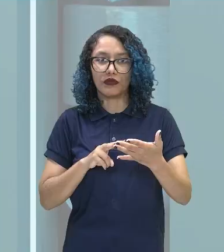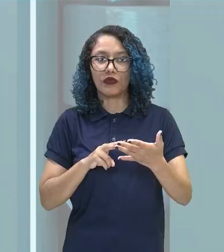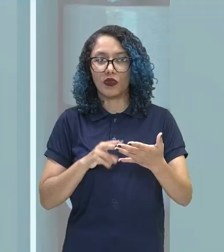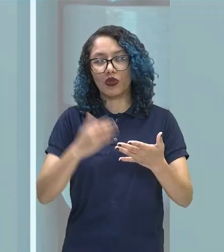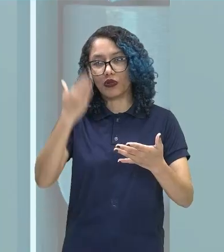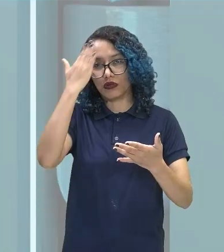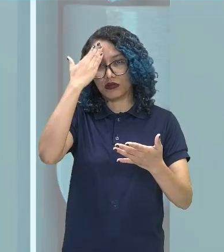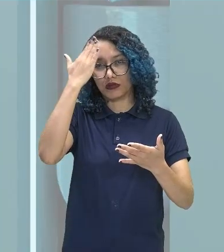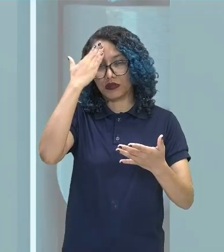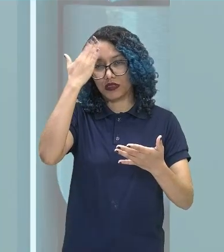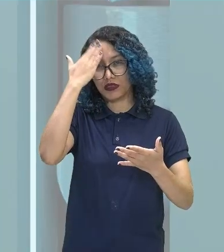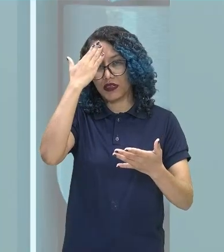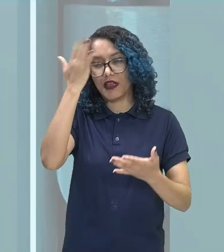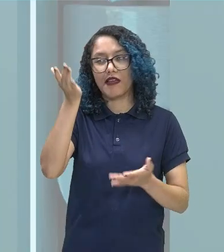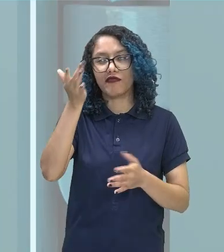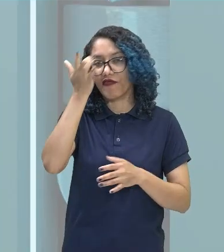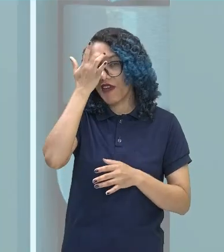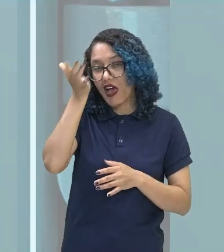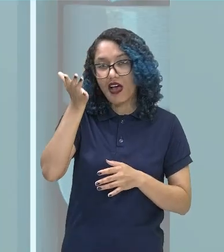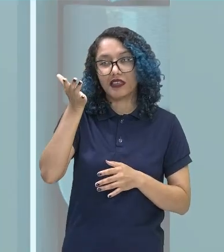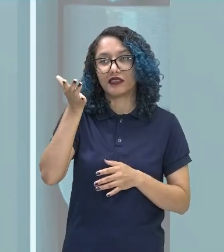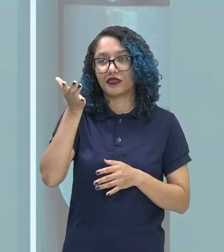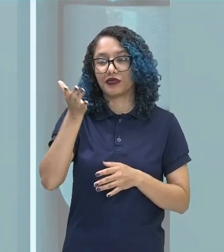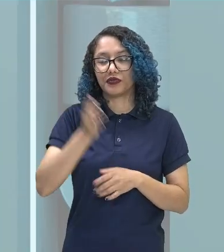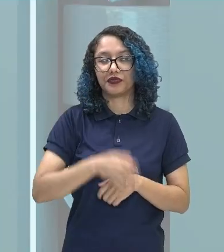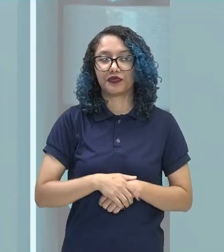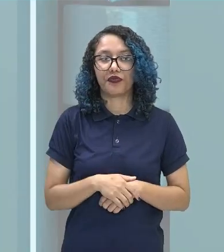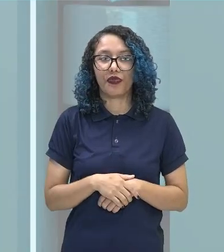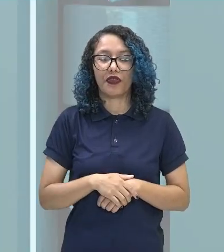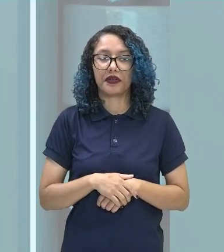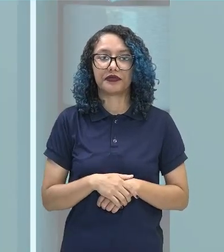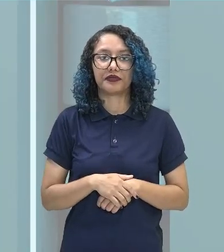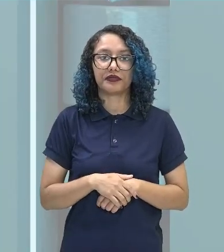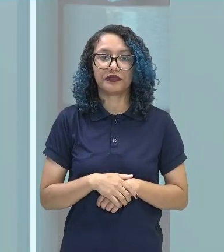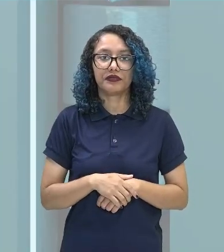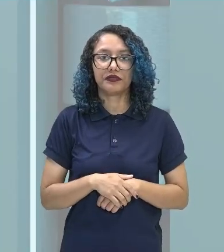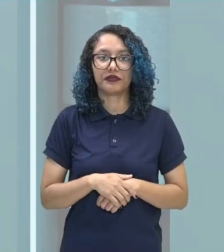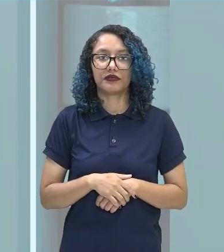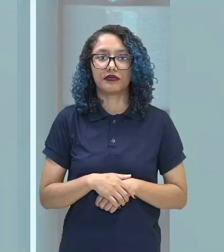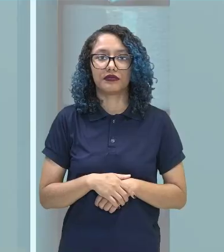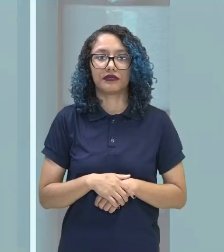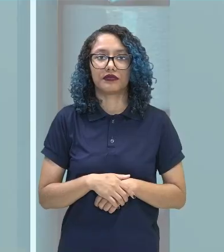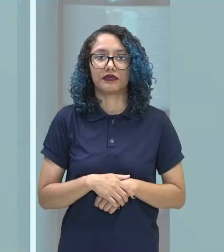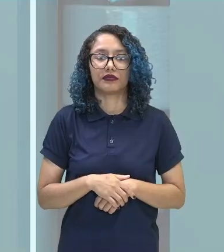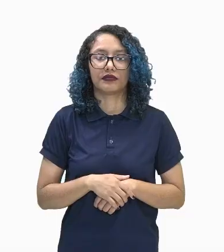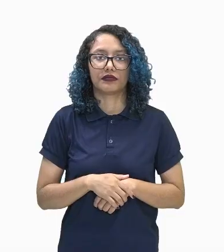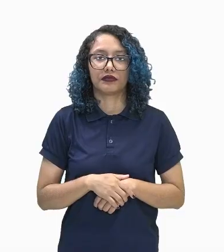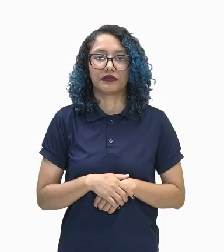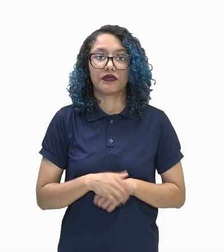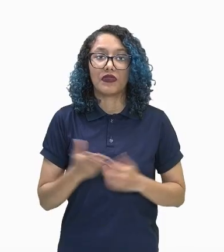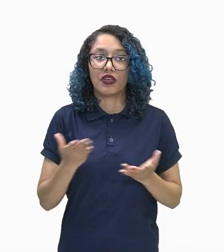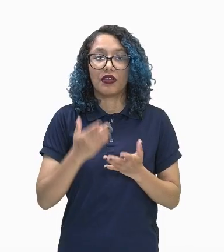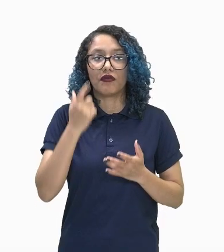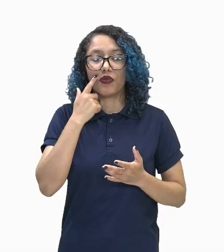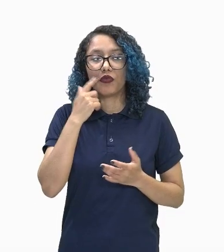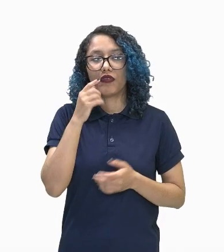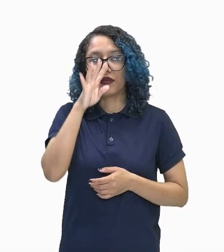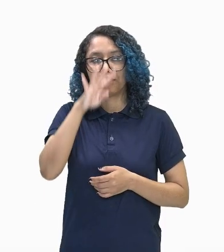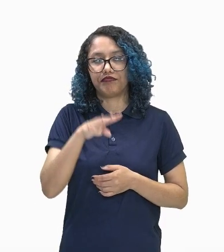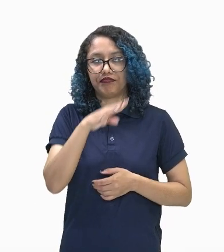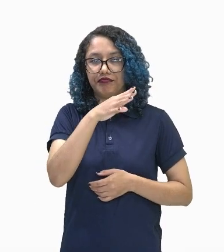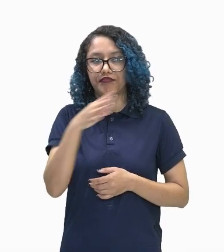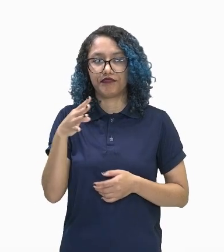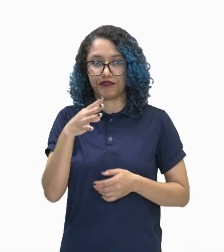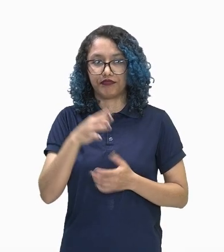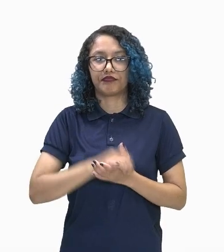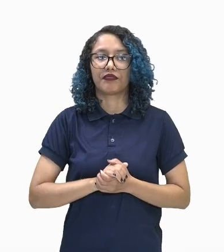mais prática. Agora a gente vai para uma tabela de planejamento, a gente vai conhecer